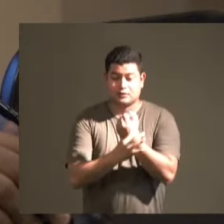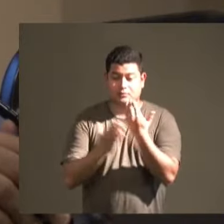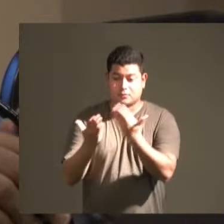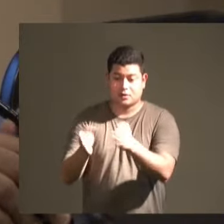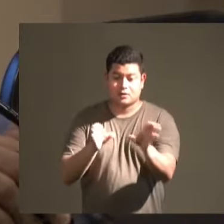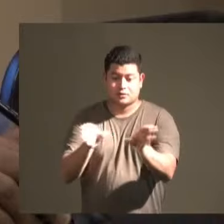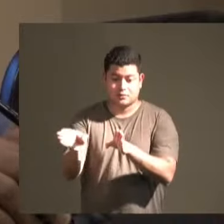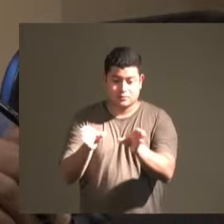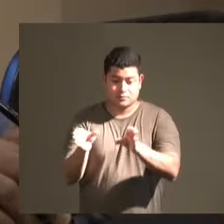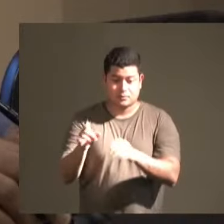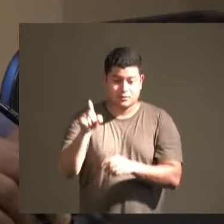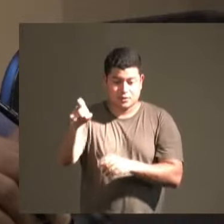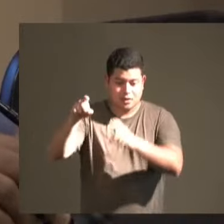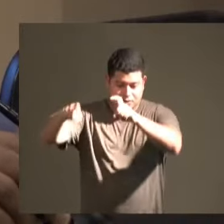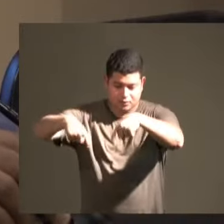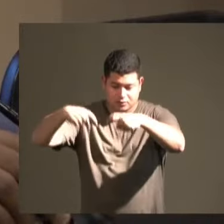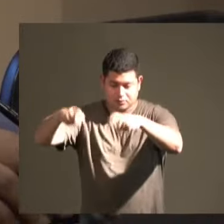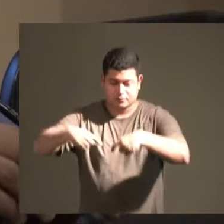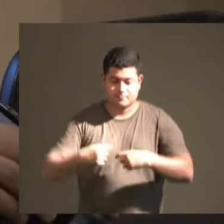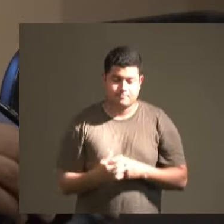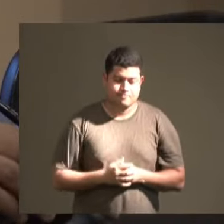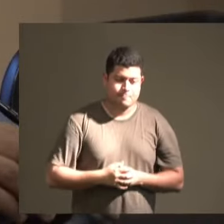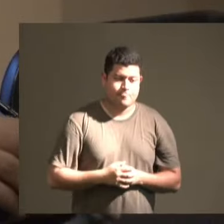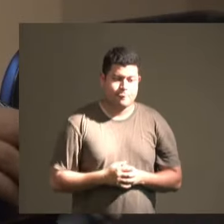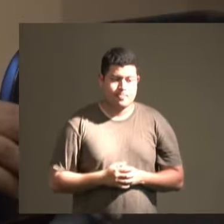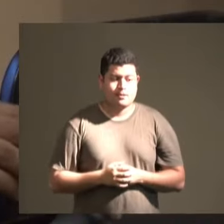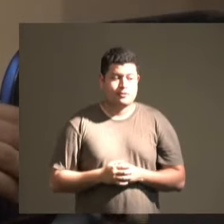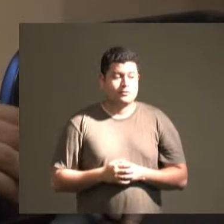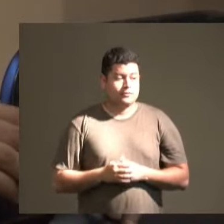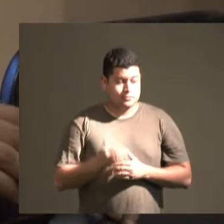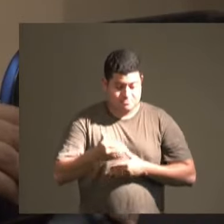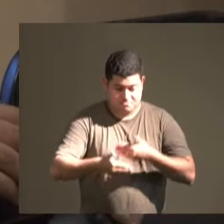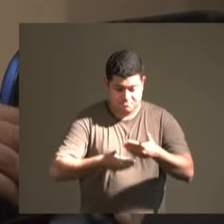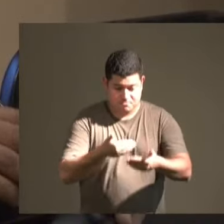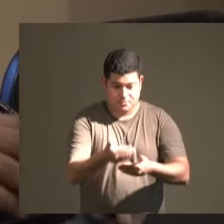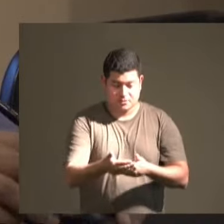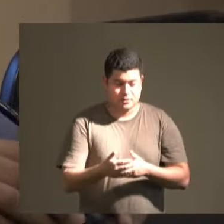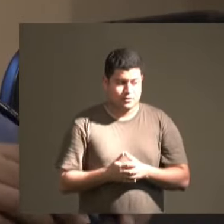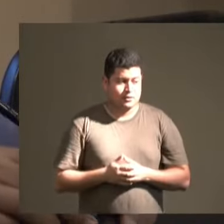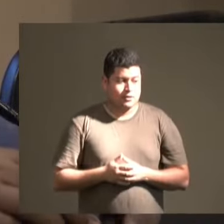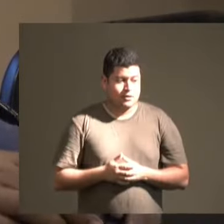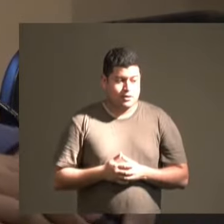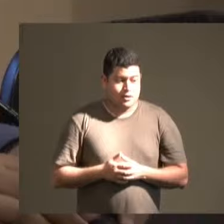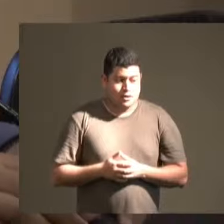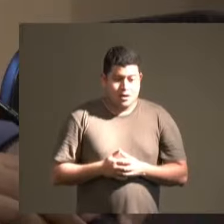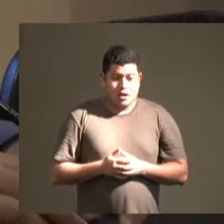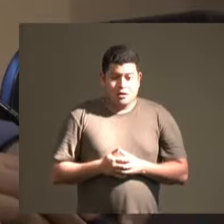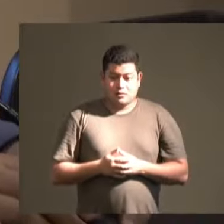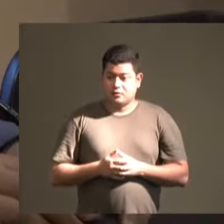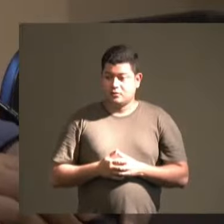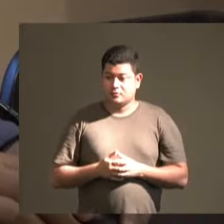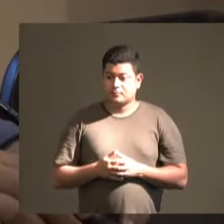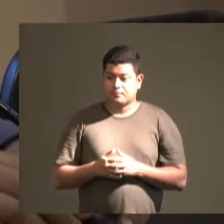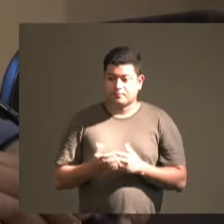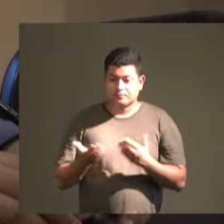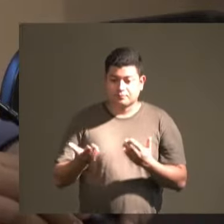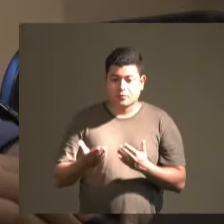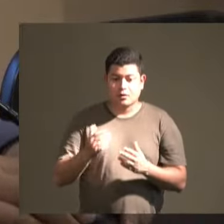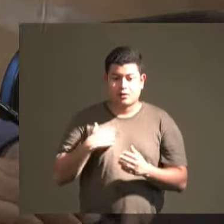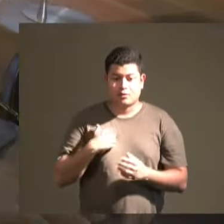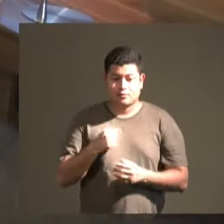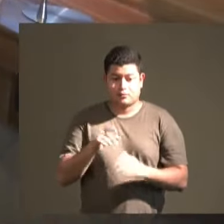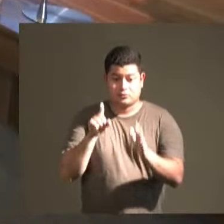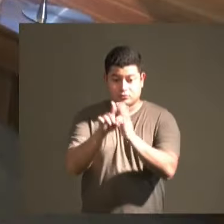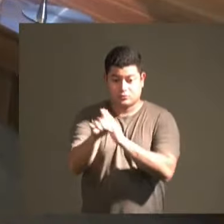gente dá conta disso aí. Então, esse processo. Vamos seguindo. Nesse sentido, foram realizadas duas consultas